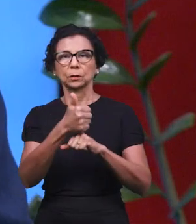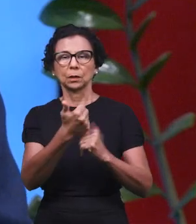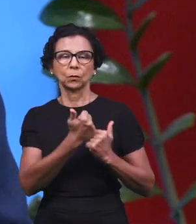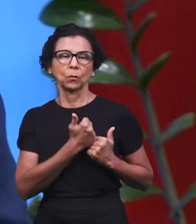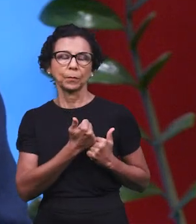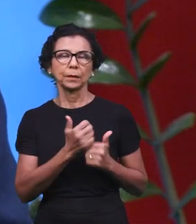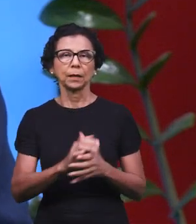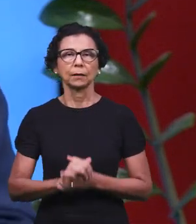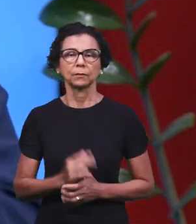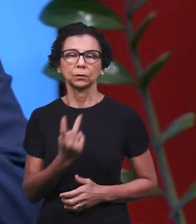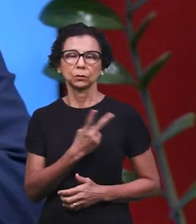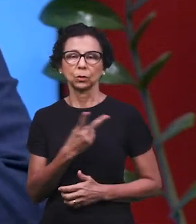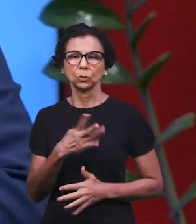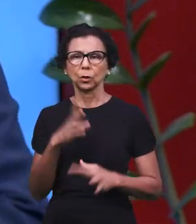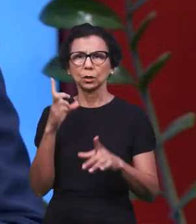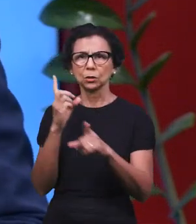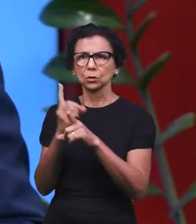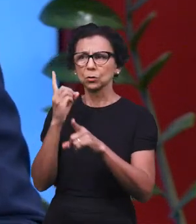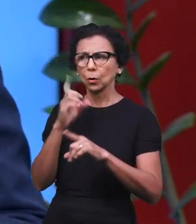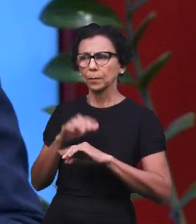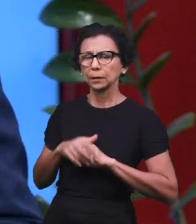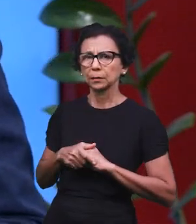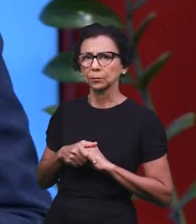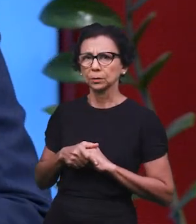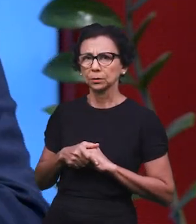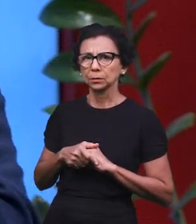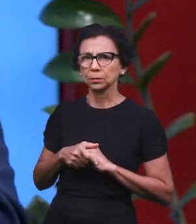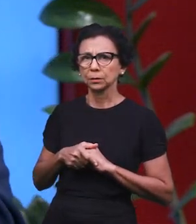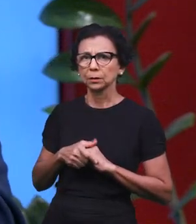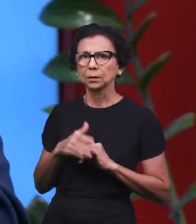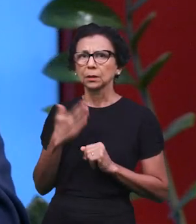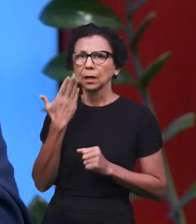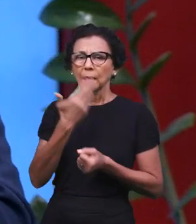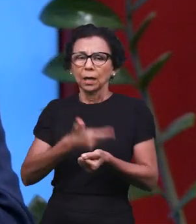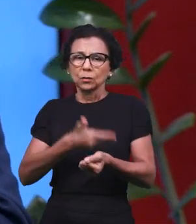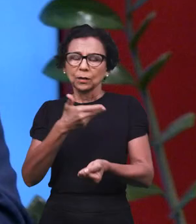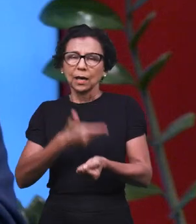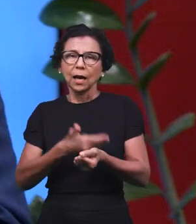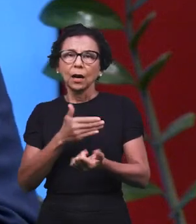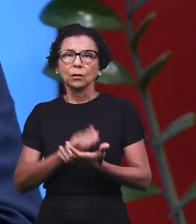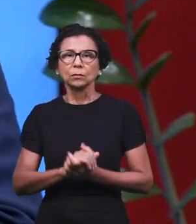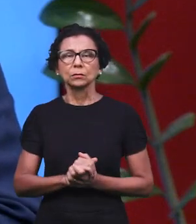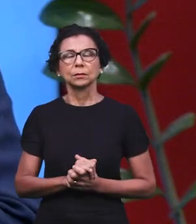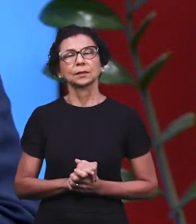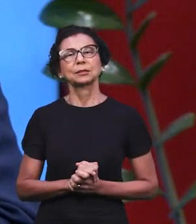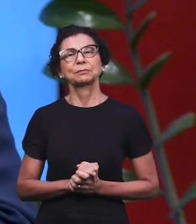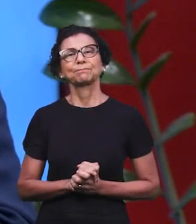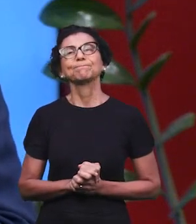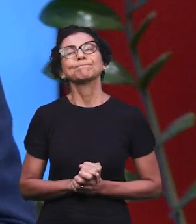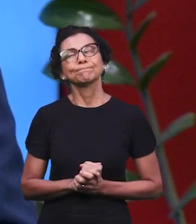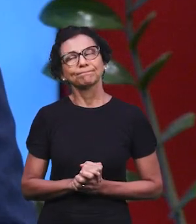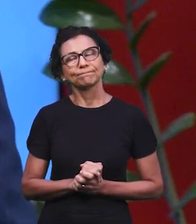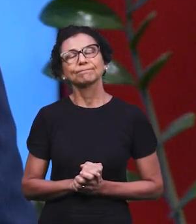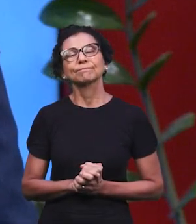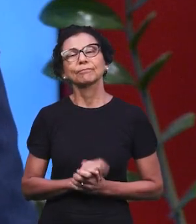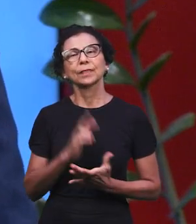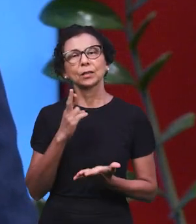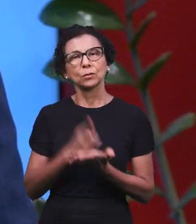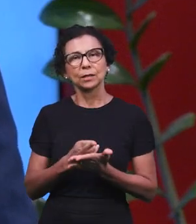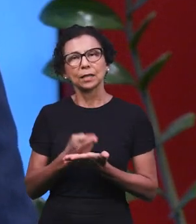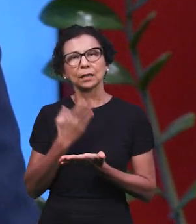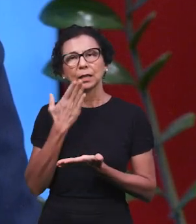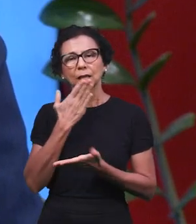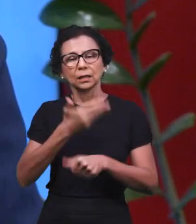paciente era diabético. E ele falava que não era. Nós fomos para os exames, dito e feito, diabético. Então, olha, a